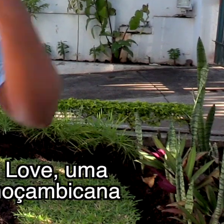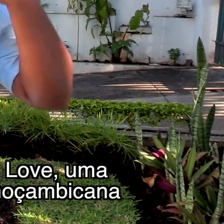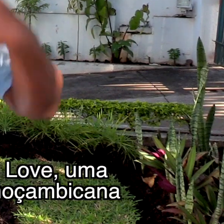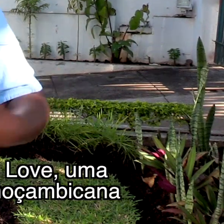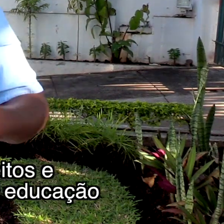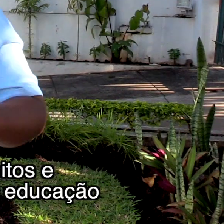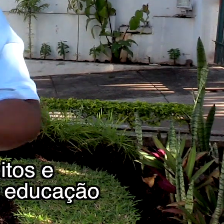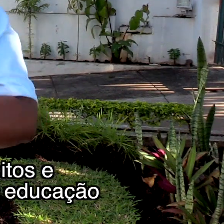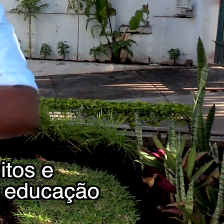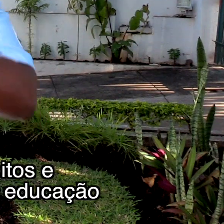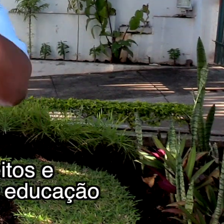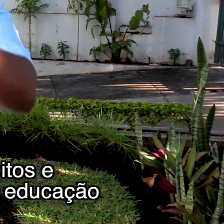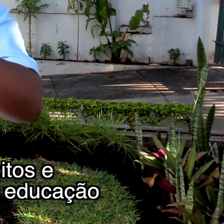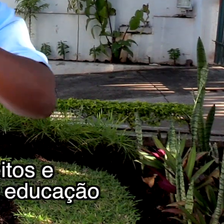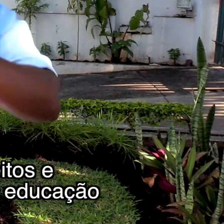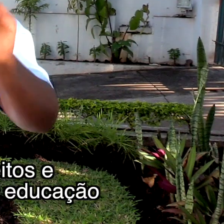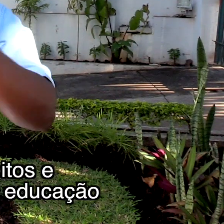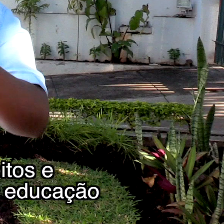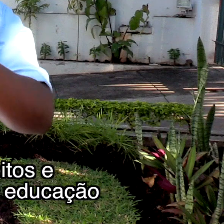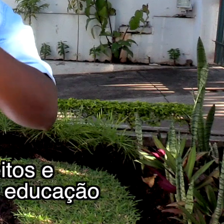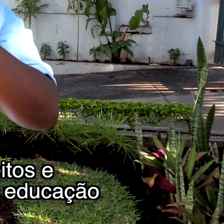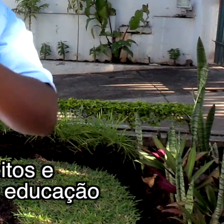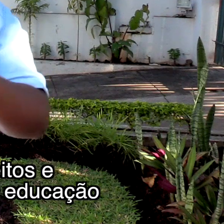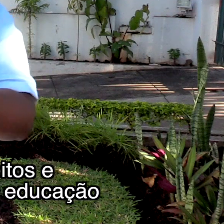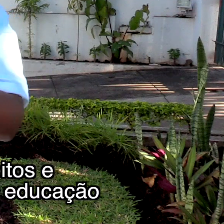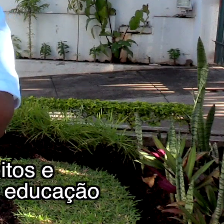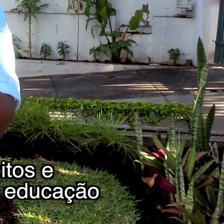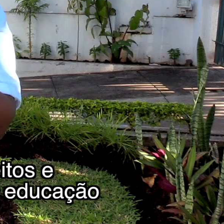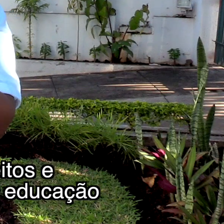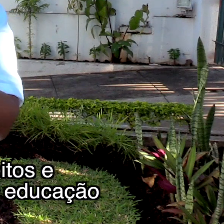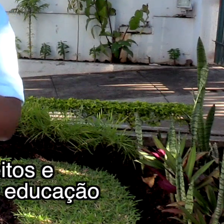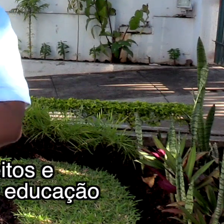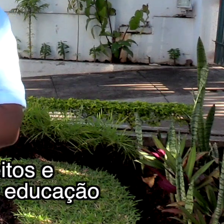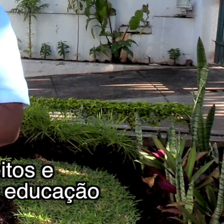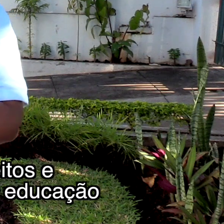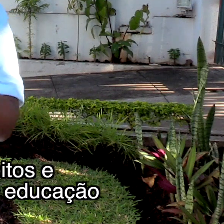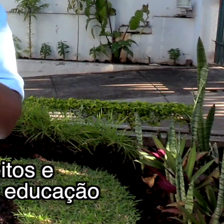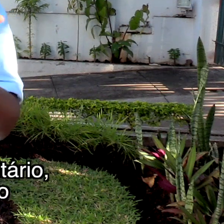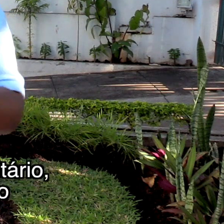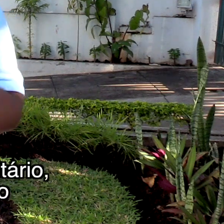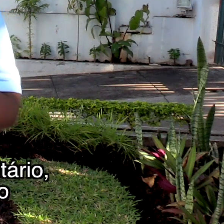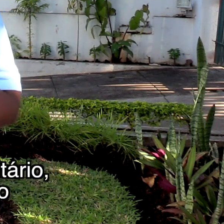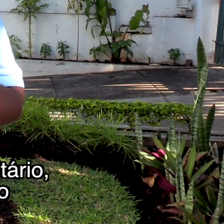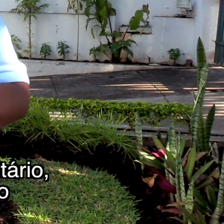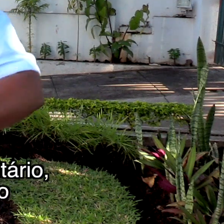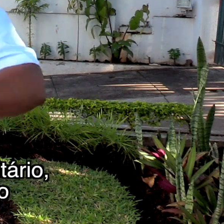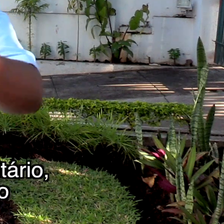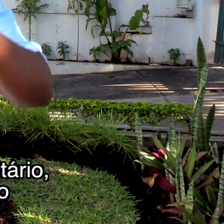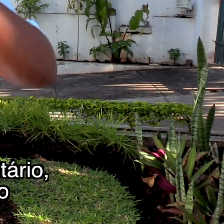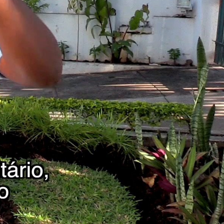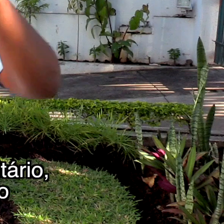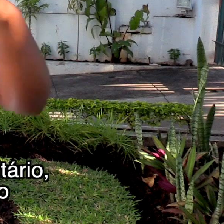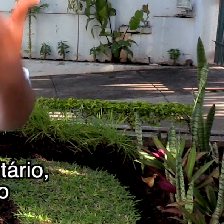moçambicana que atua na área dos direitos e deveres humanos, com foco na educação e desenvolvimento